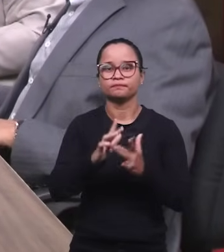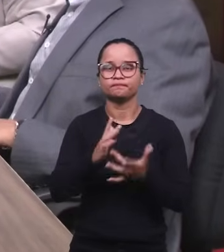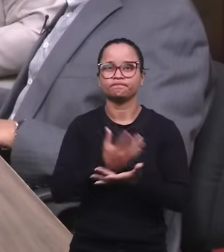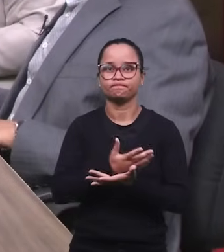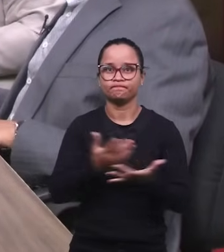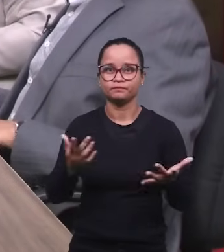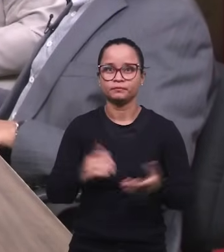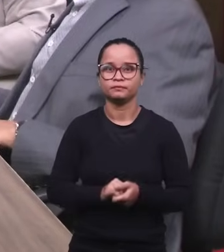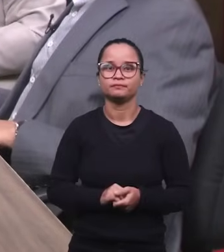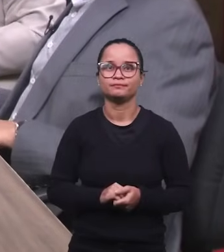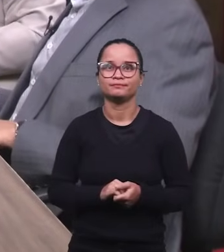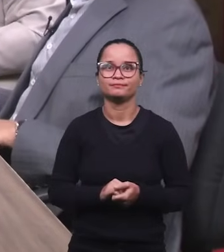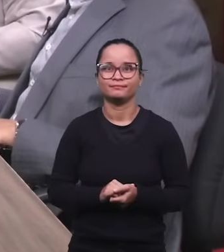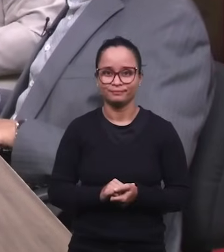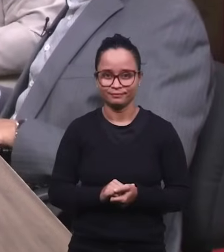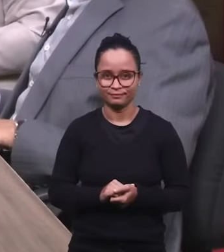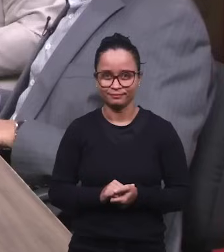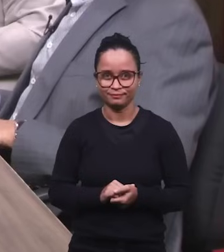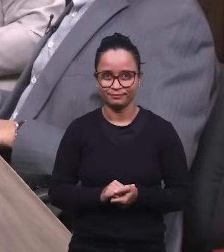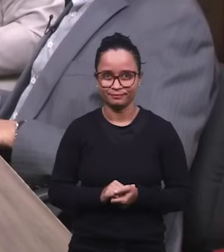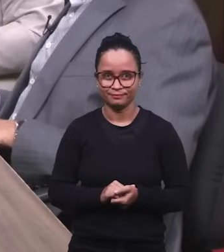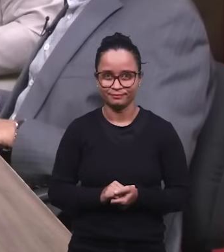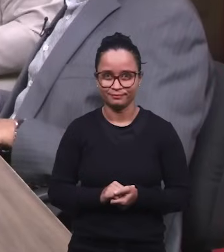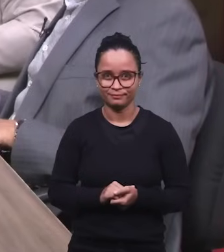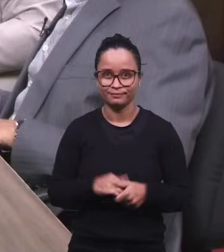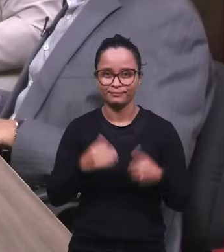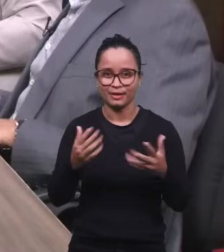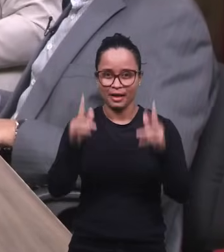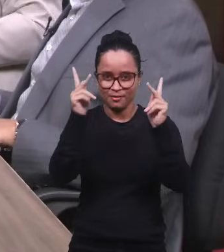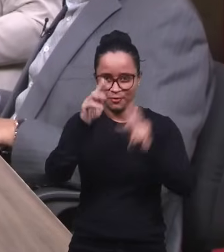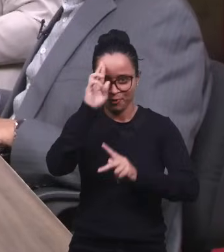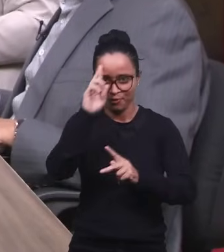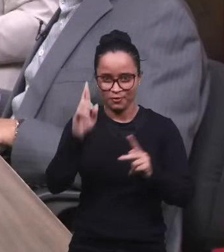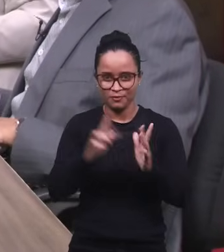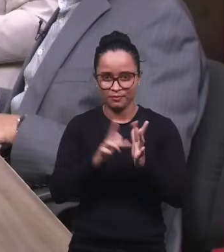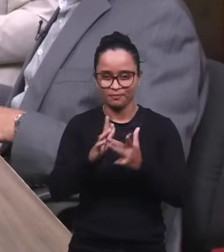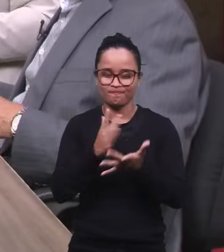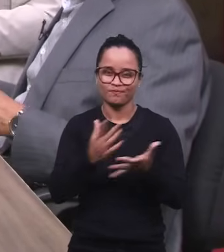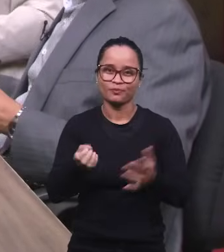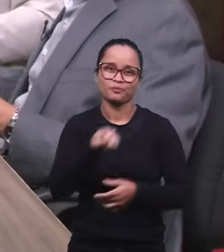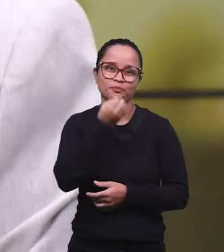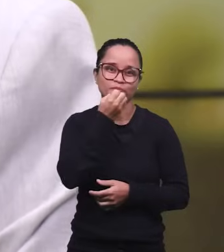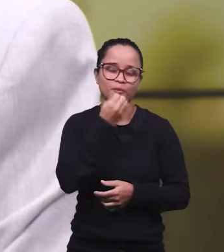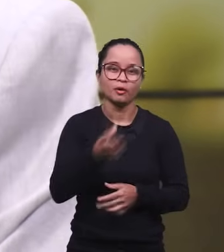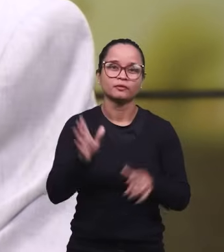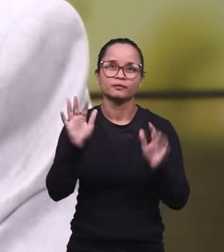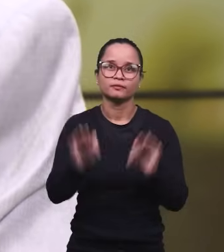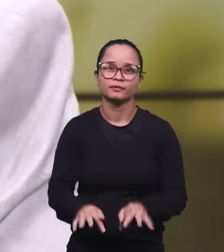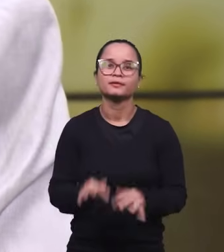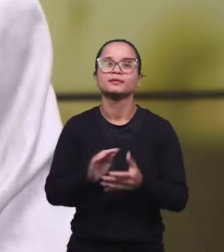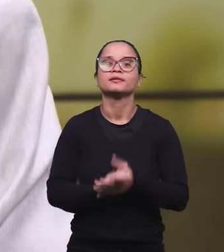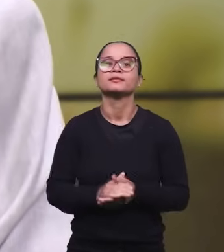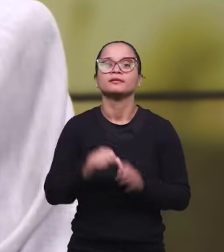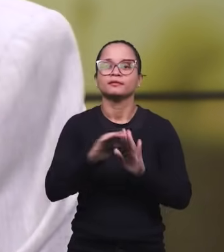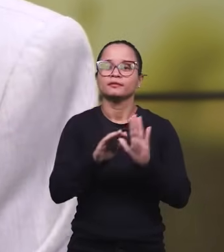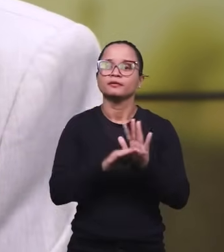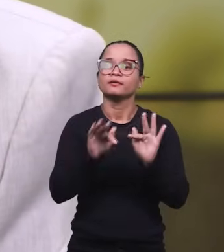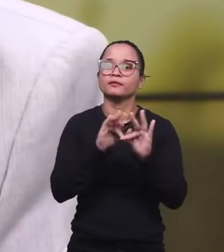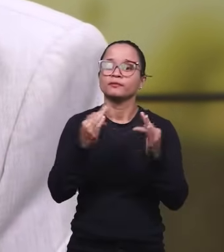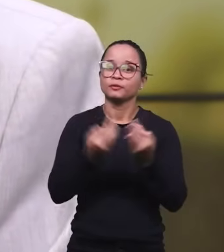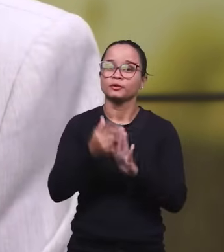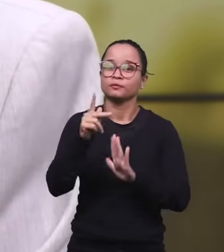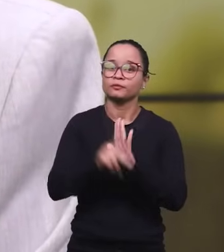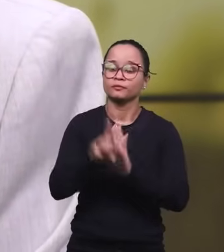Senhor Jesus. Paz do Senhor. Vamos em frente. Vamos em Você frente. que está em casa, paz do Senhor. Muito bem, a gente encerra então mais uma edição do